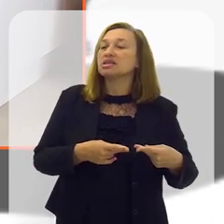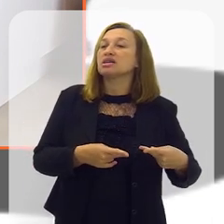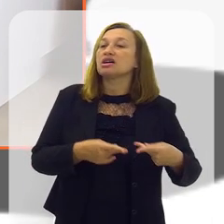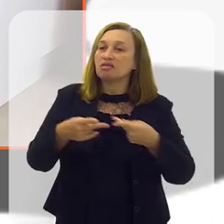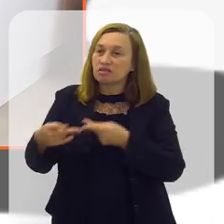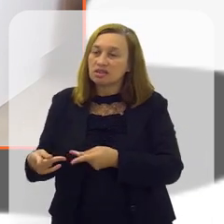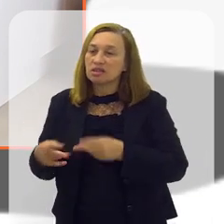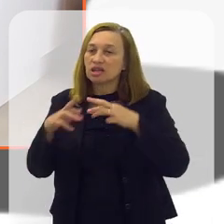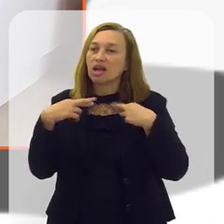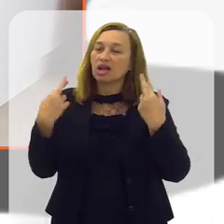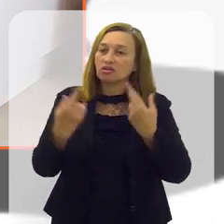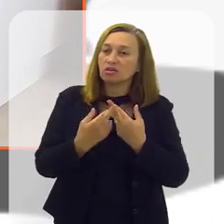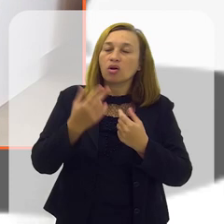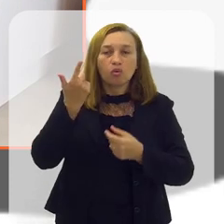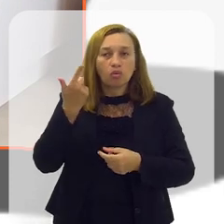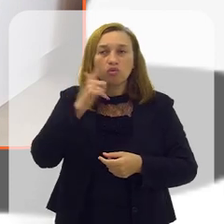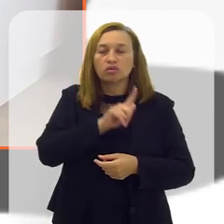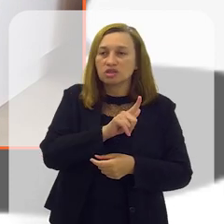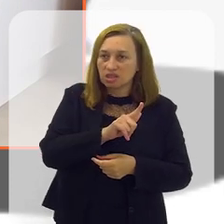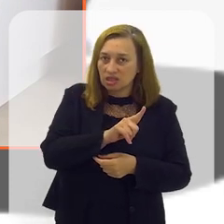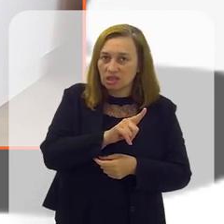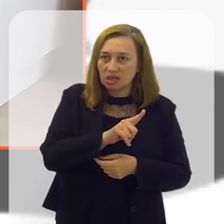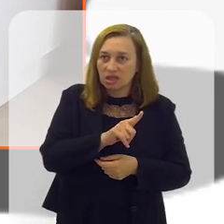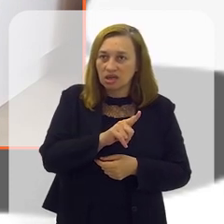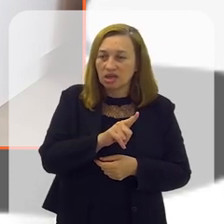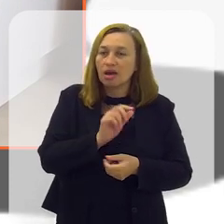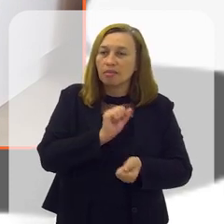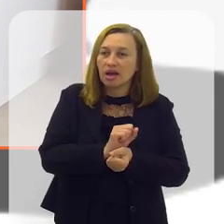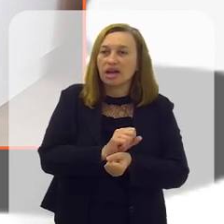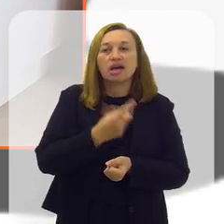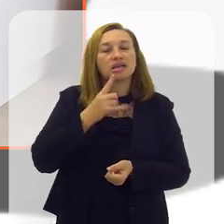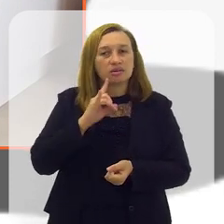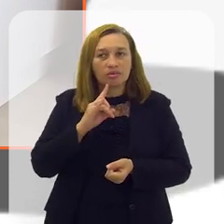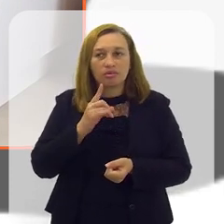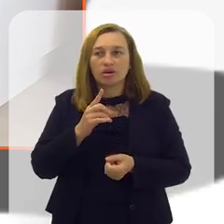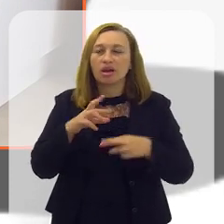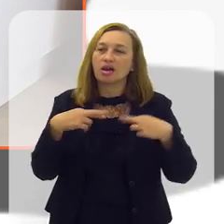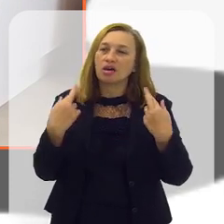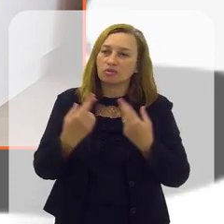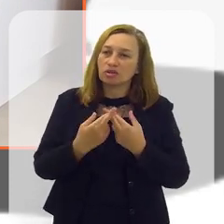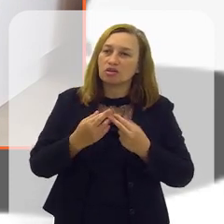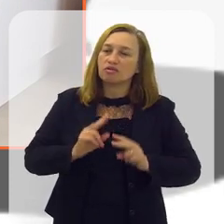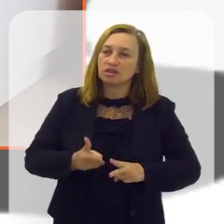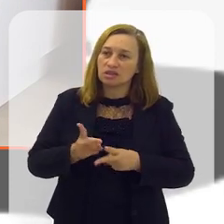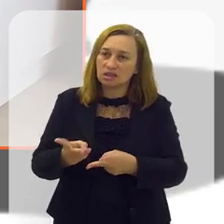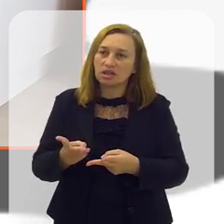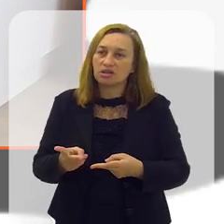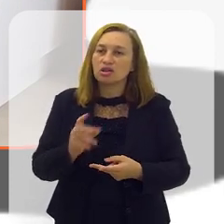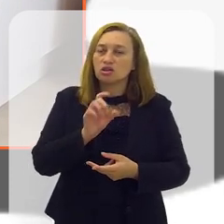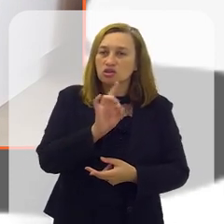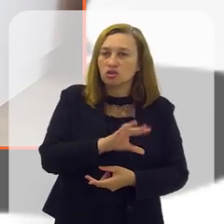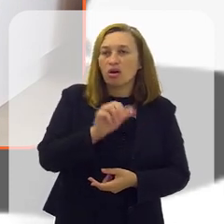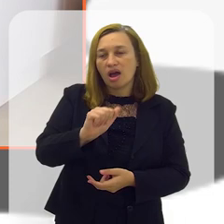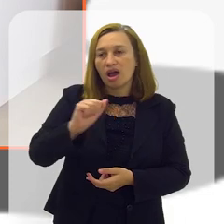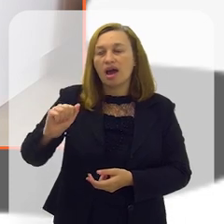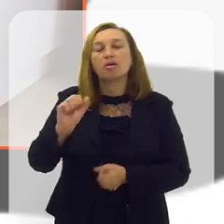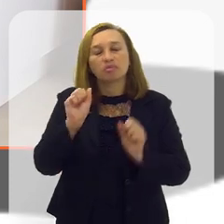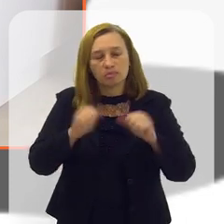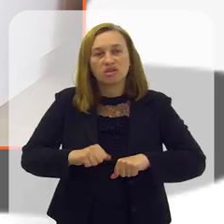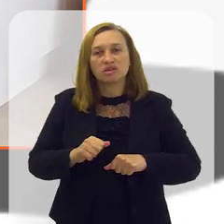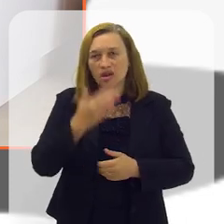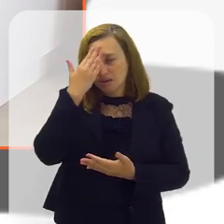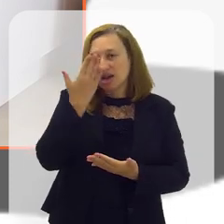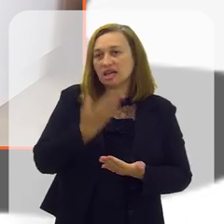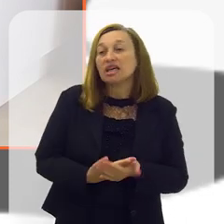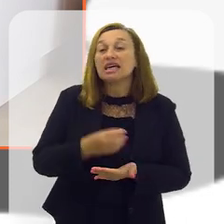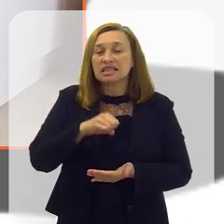essas pessoas conseguiram alcançar a sobriedade, manterem-se sóbrias, frequentando só o AA. Então é possível